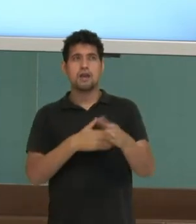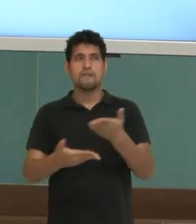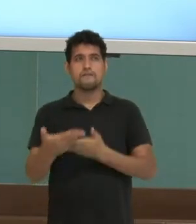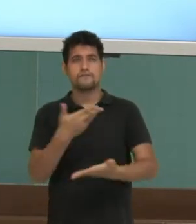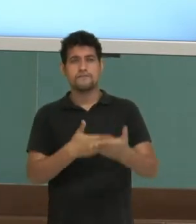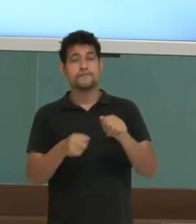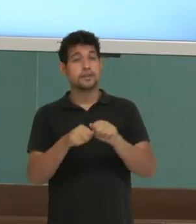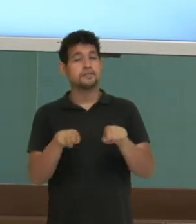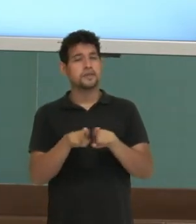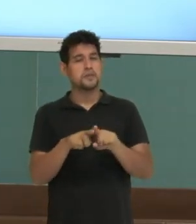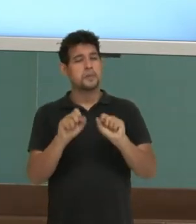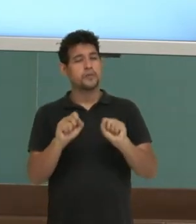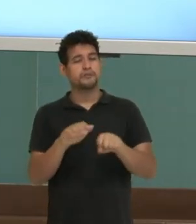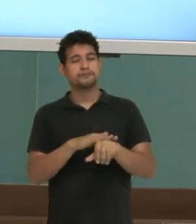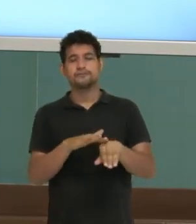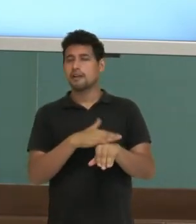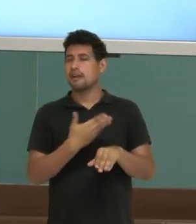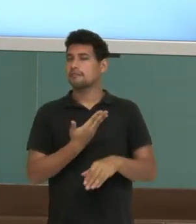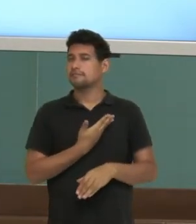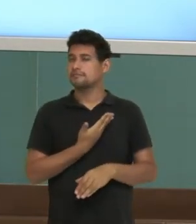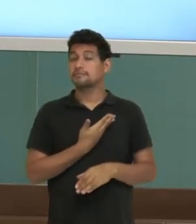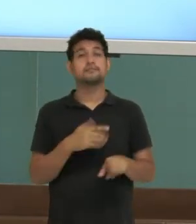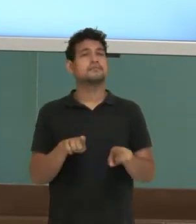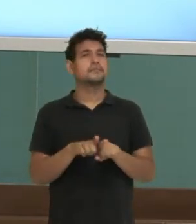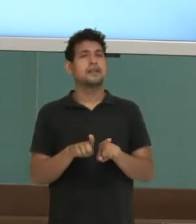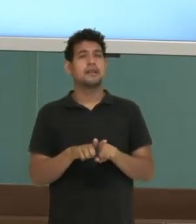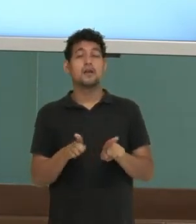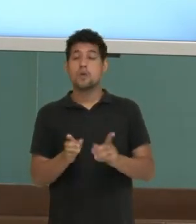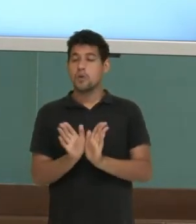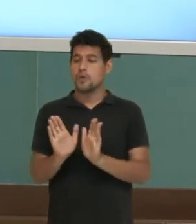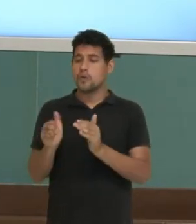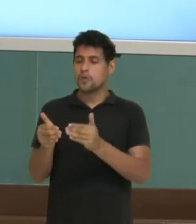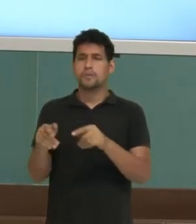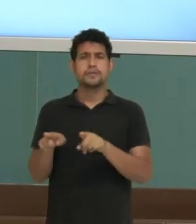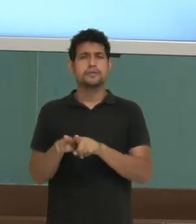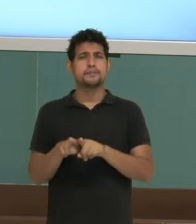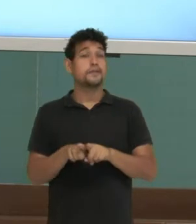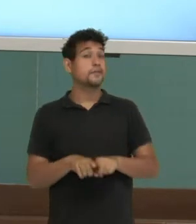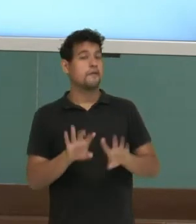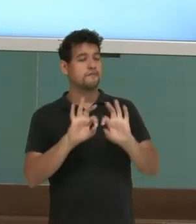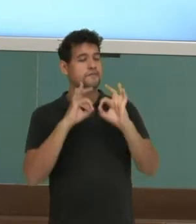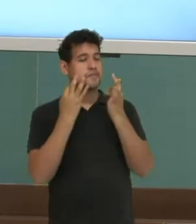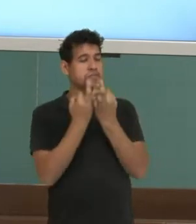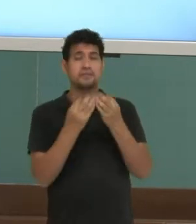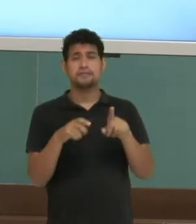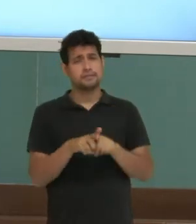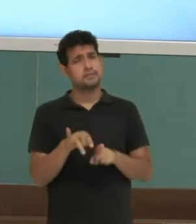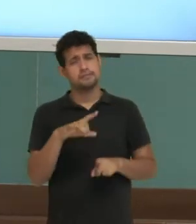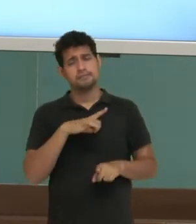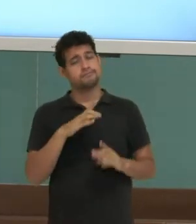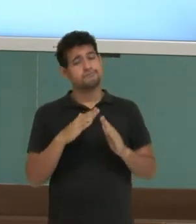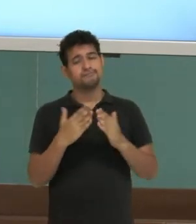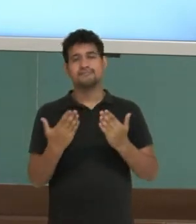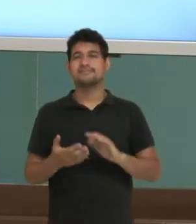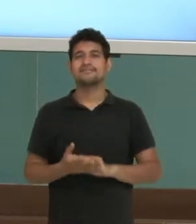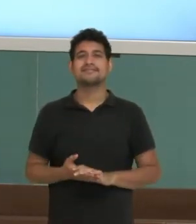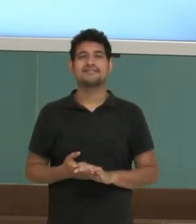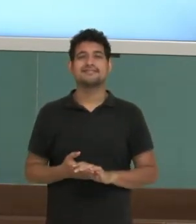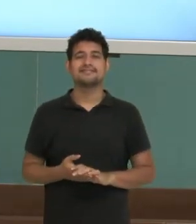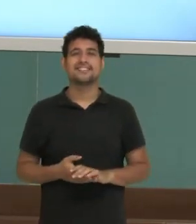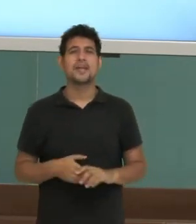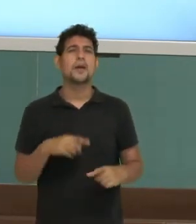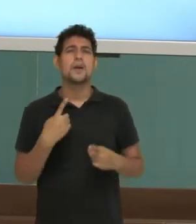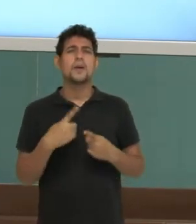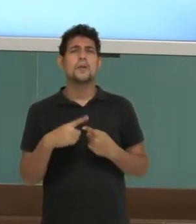isso, e você pode discutir com seus colegas, com a sua turma, com a sua família, se você estiver em casa. Por que